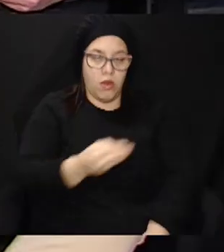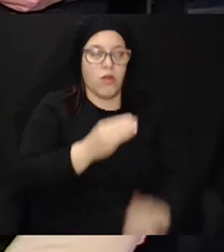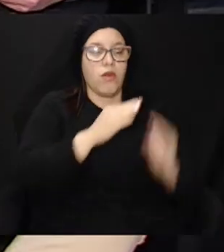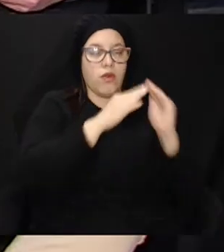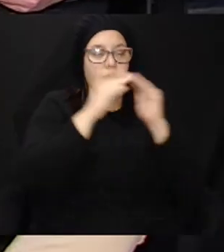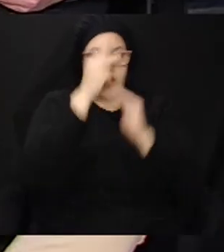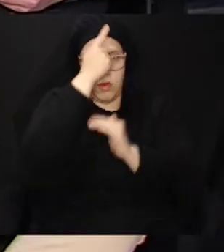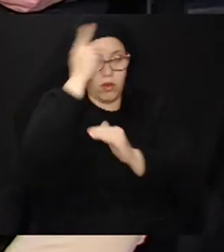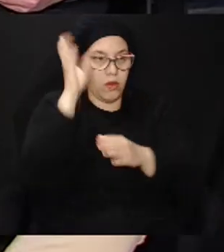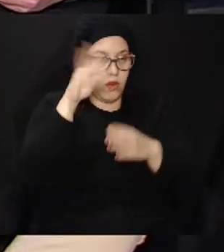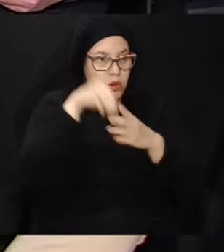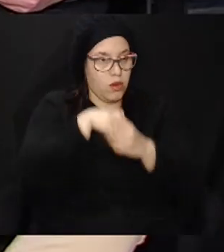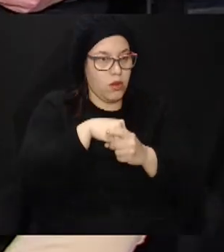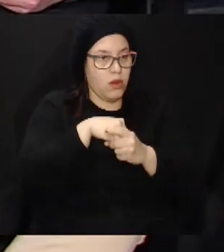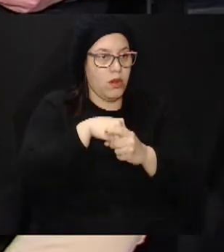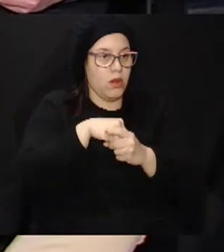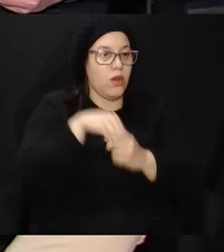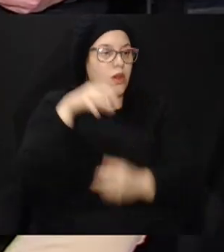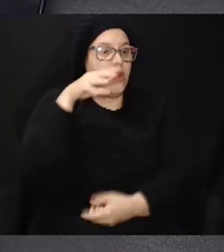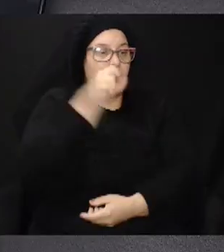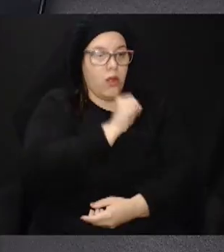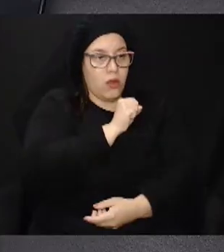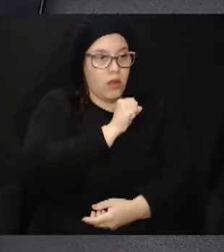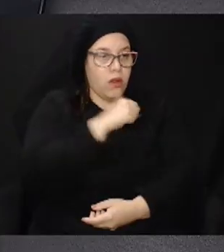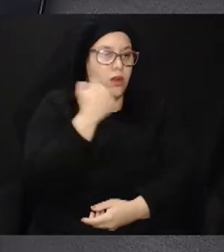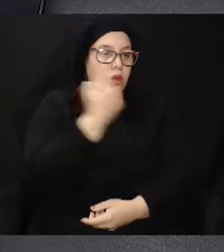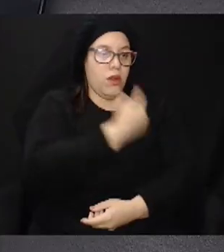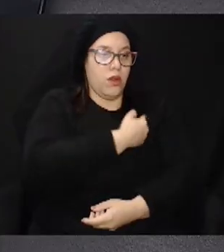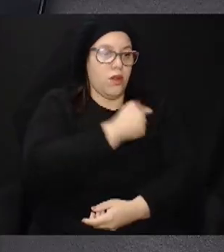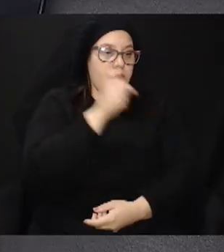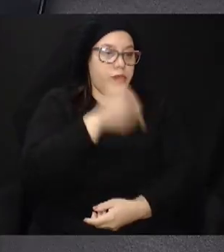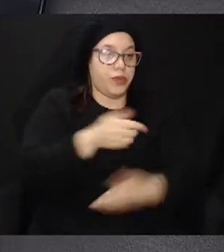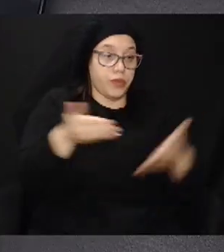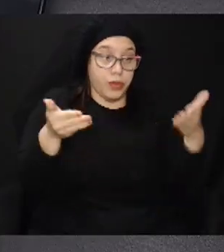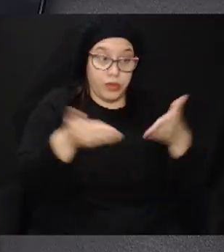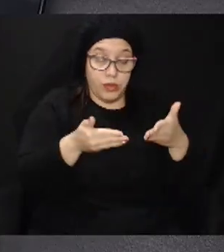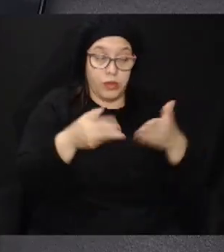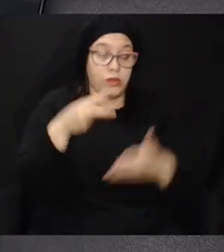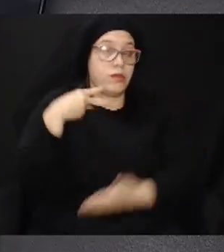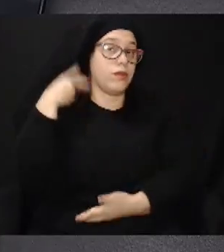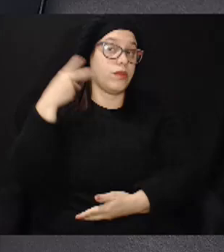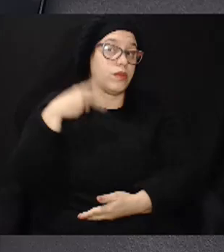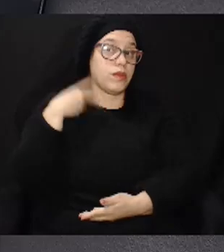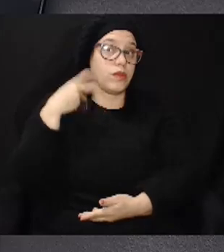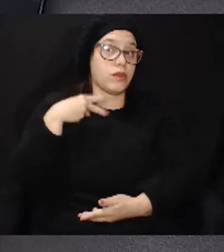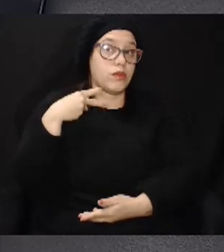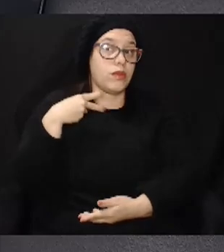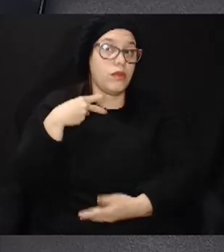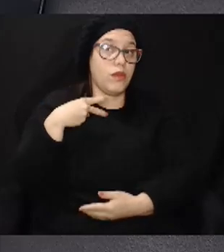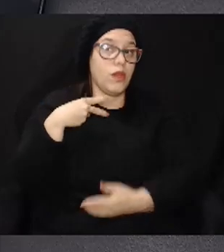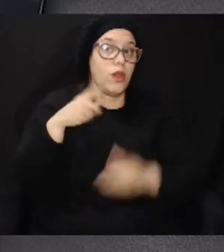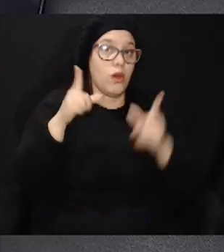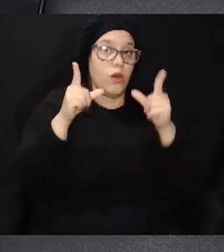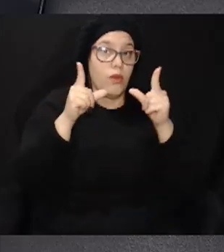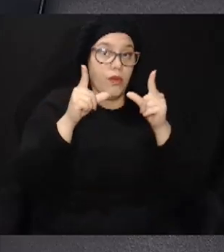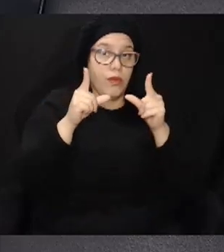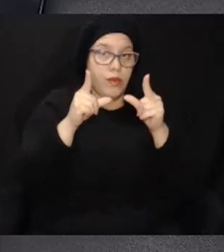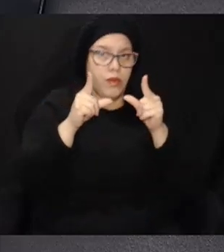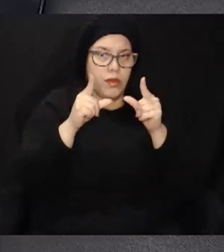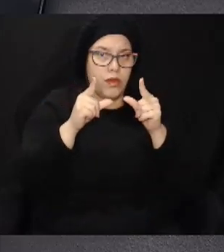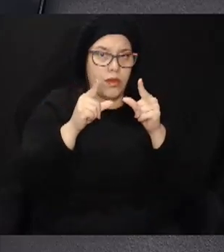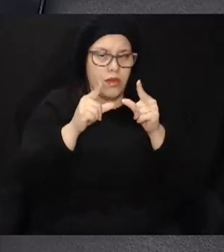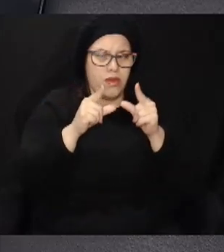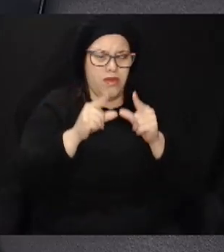gente pense rápido, porque nós que estamos aqui agora. Os vereadores agora precisam diminuir essa visão de